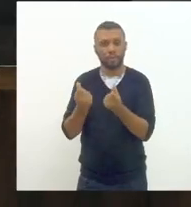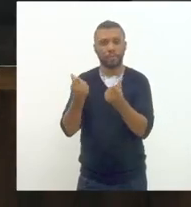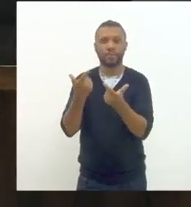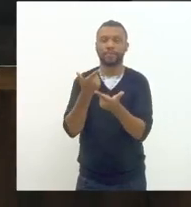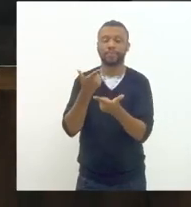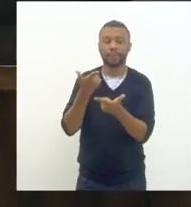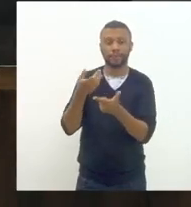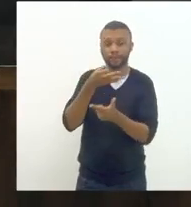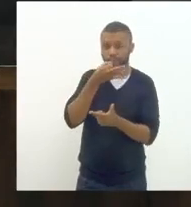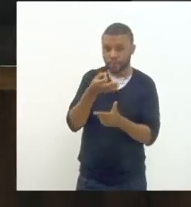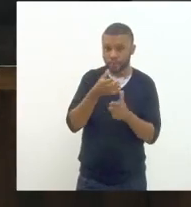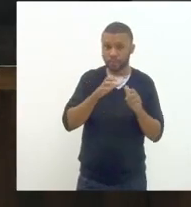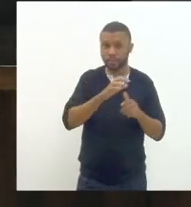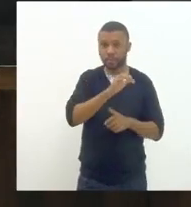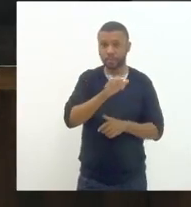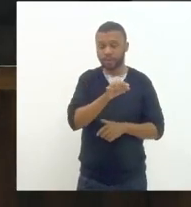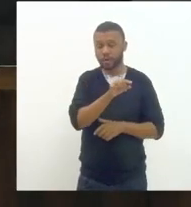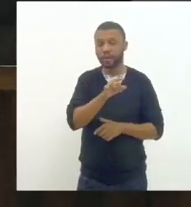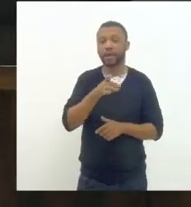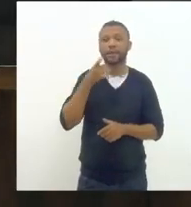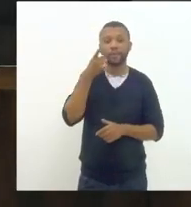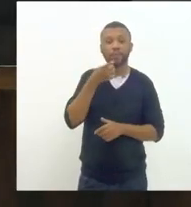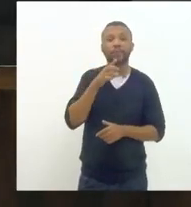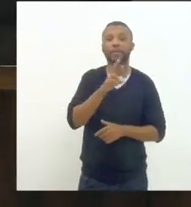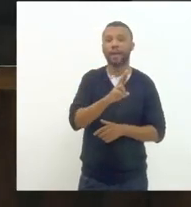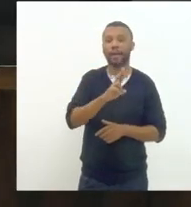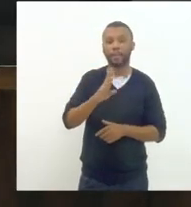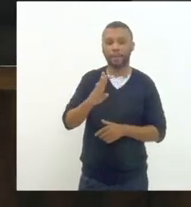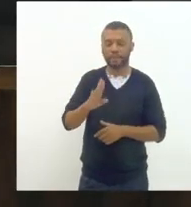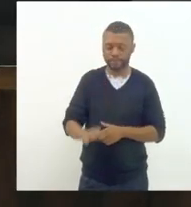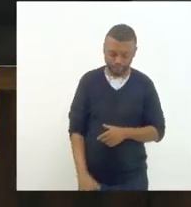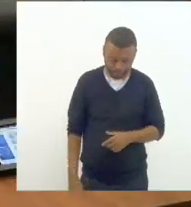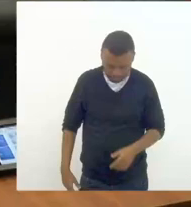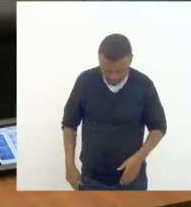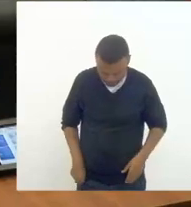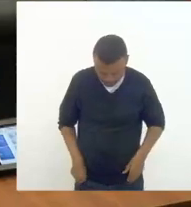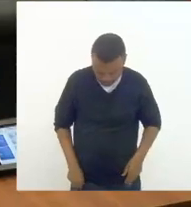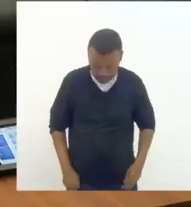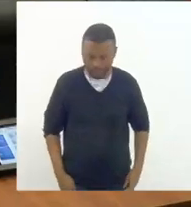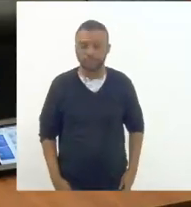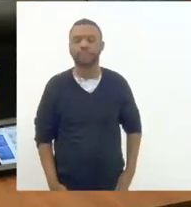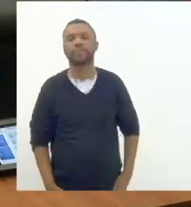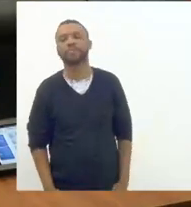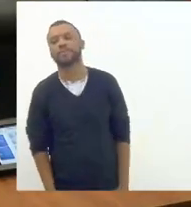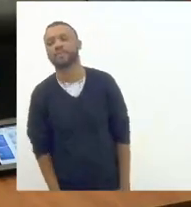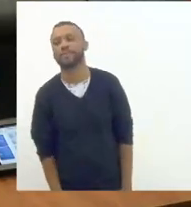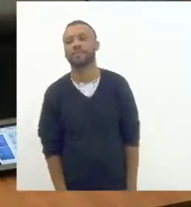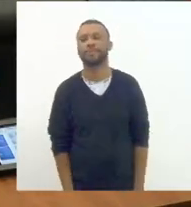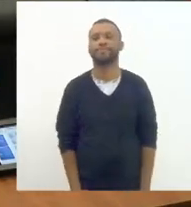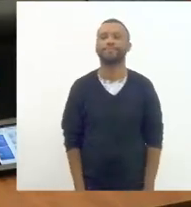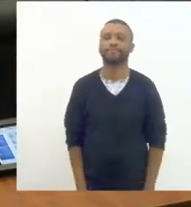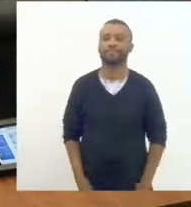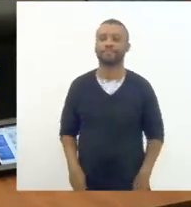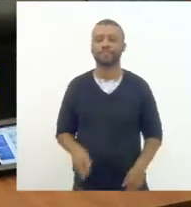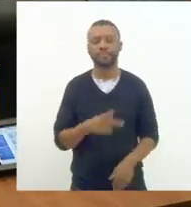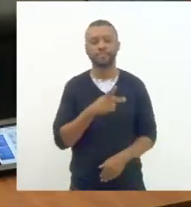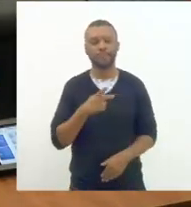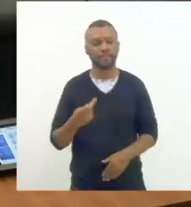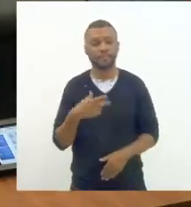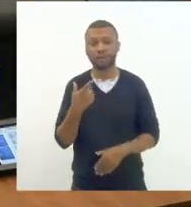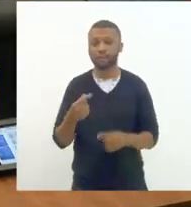Para emitir parecer pela Comissão de Constituição e Justiça, deputado Rodrigo Bacelar. Senhor presidente, parecer